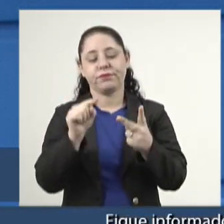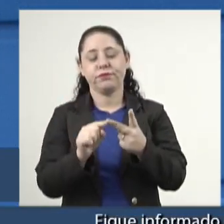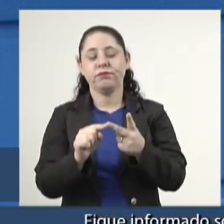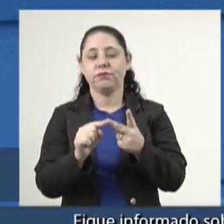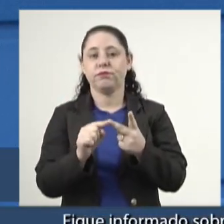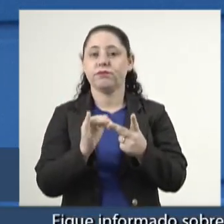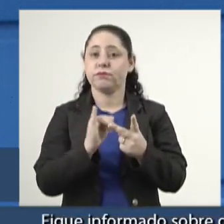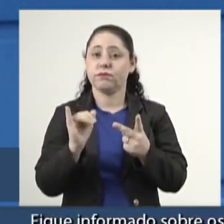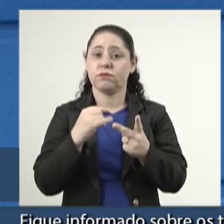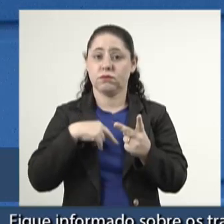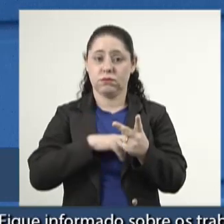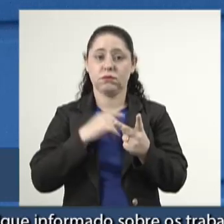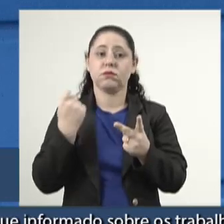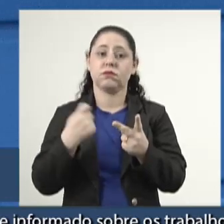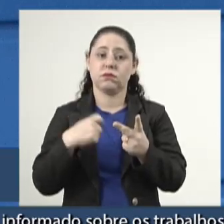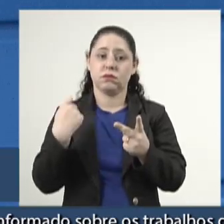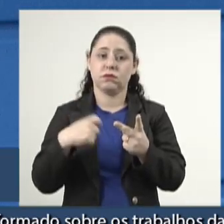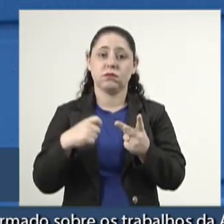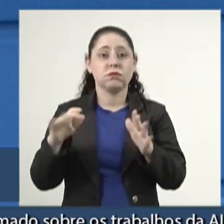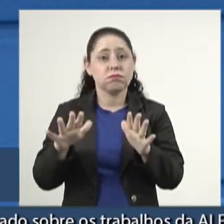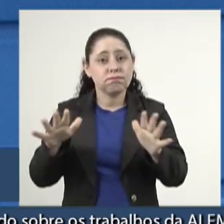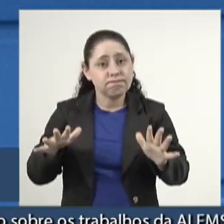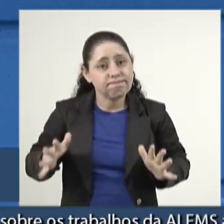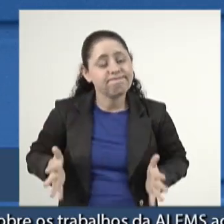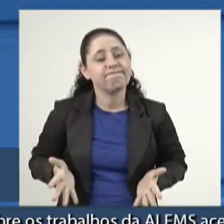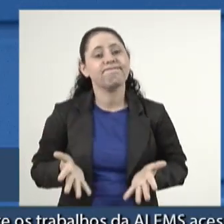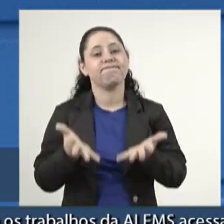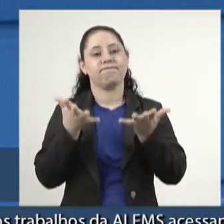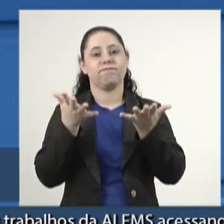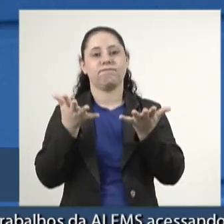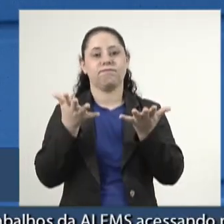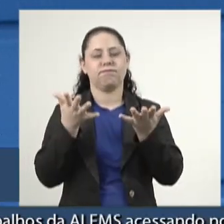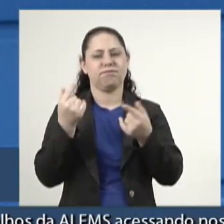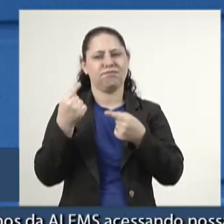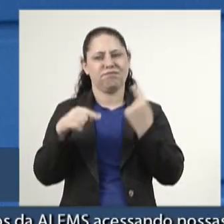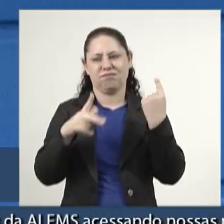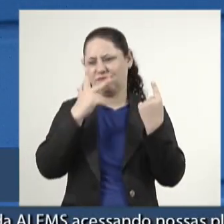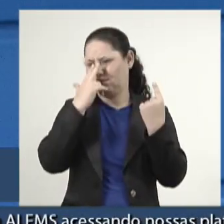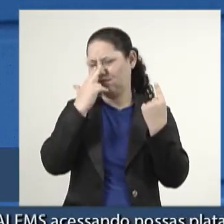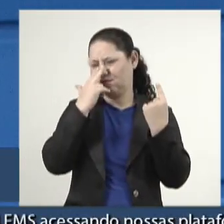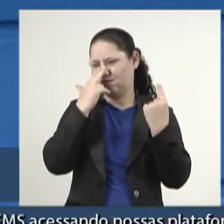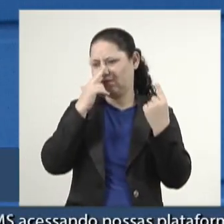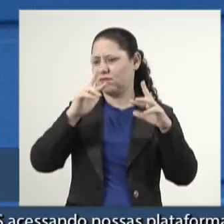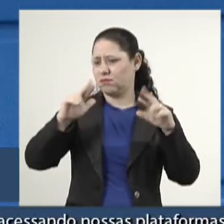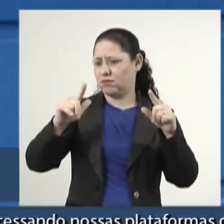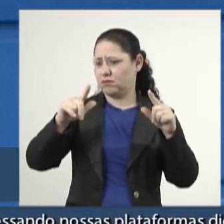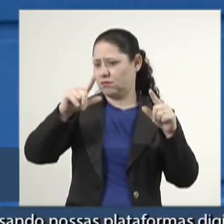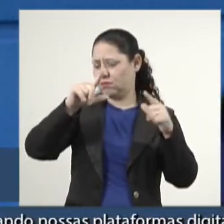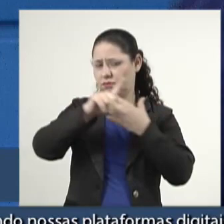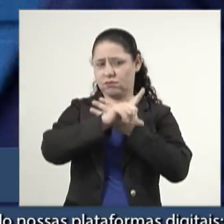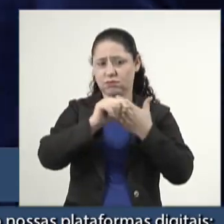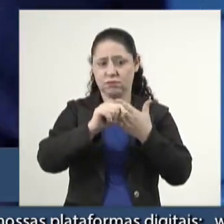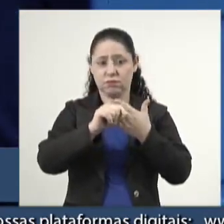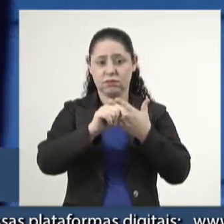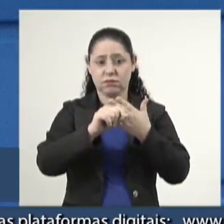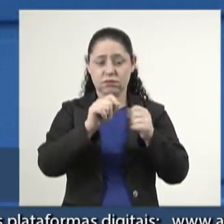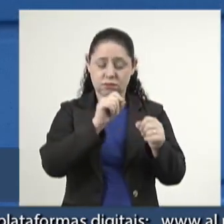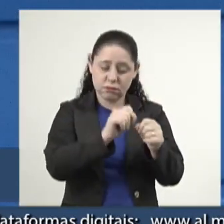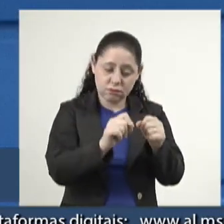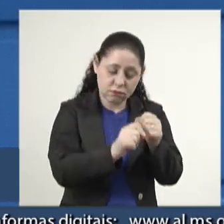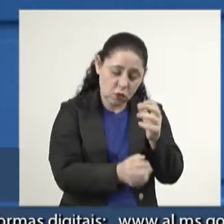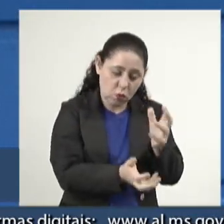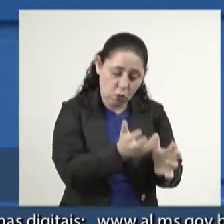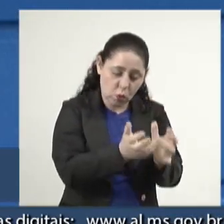ponto é que nós precisamos incentivar, por mais contraditório que pareça ao pantaneiro, as